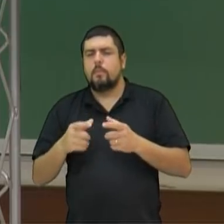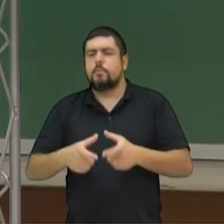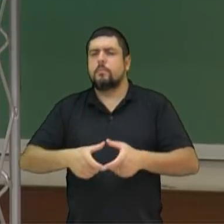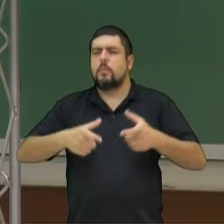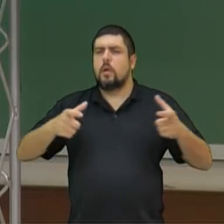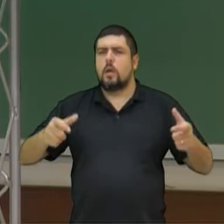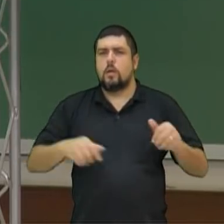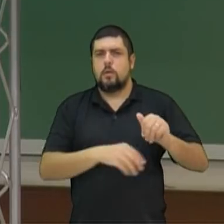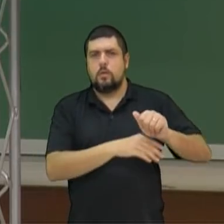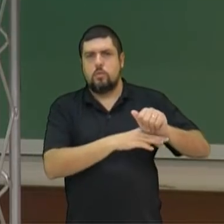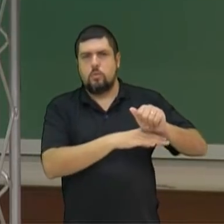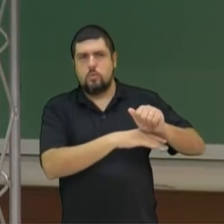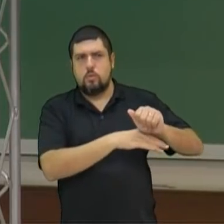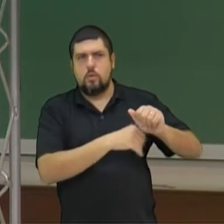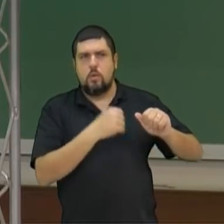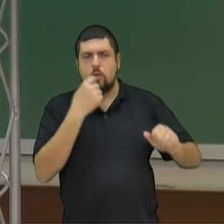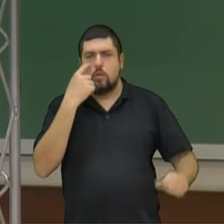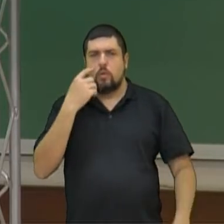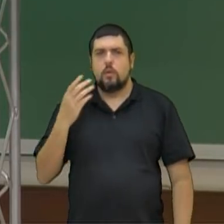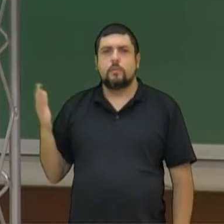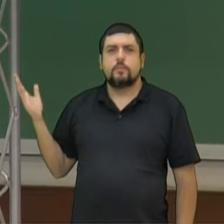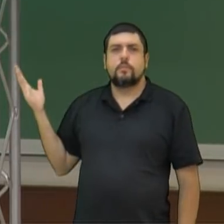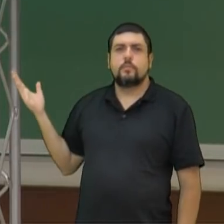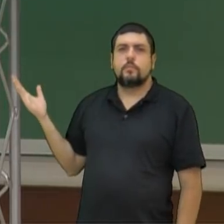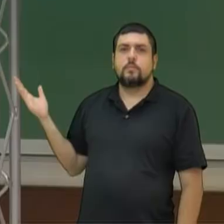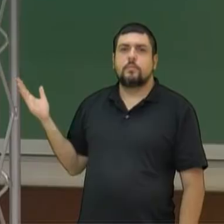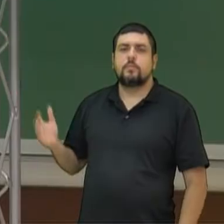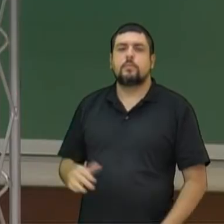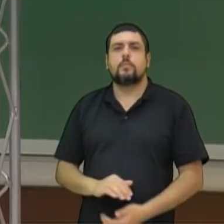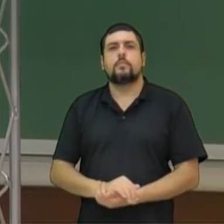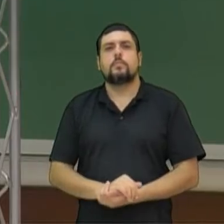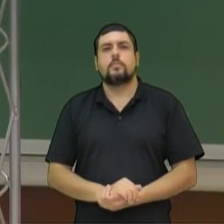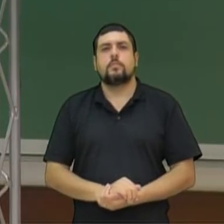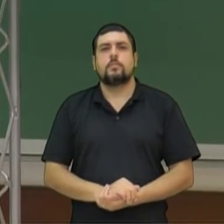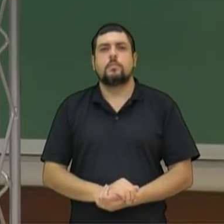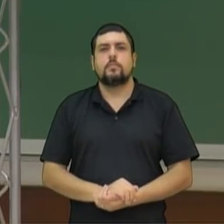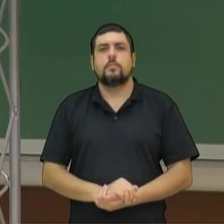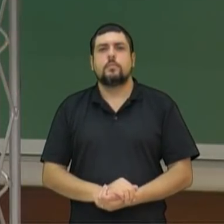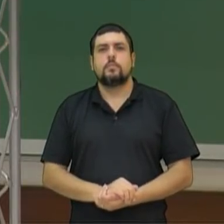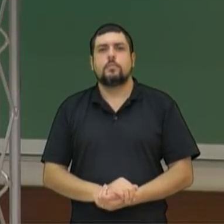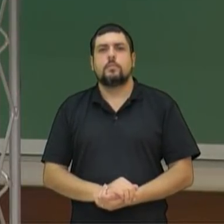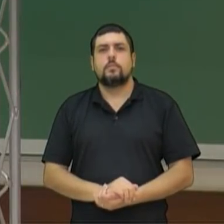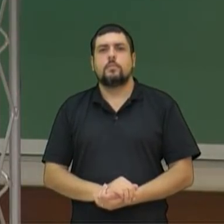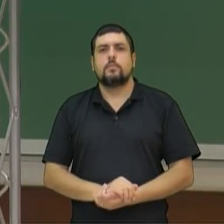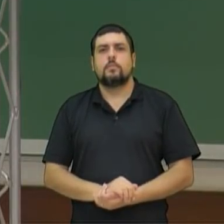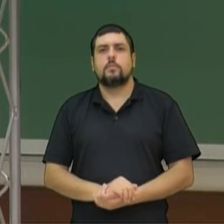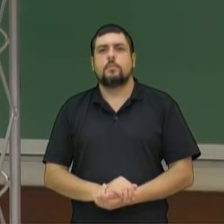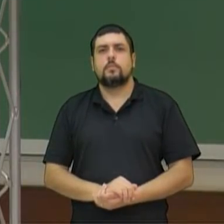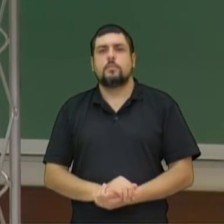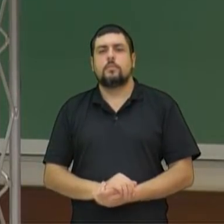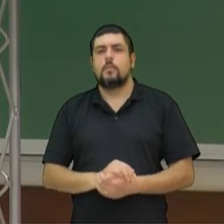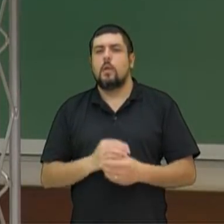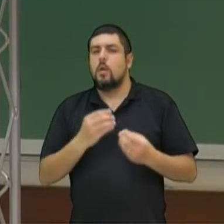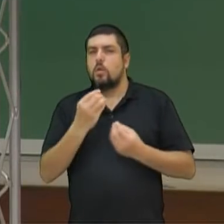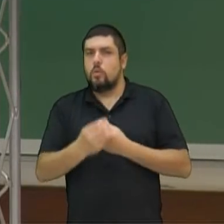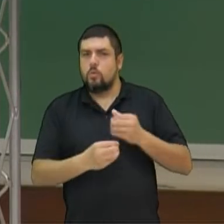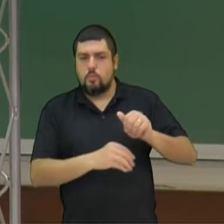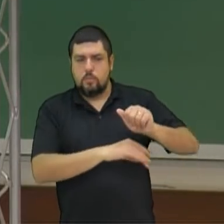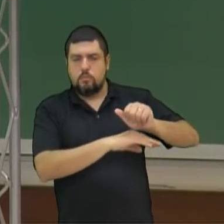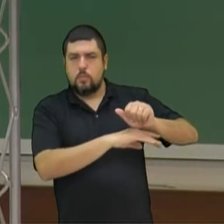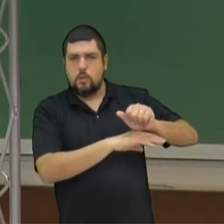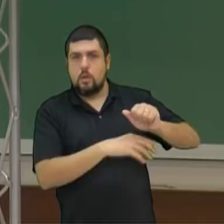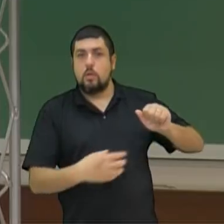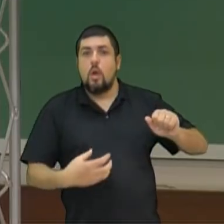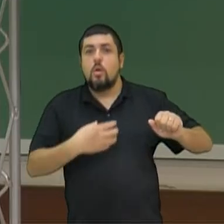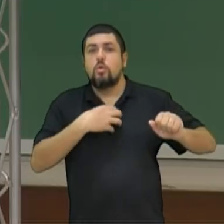para vocês, HClO3, o ácido clórico. Lembrou bem? A maneira de dar nome era diferente,